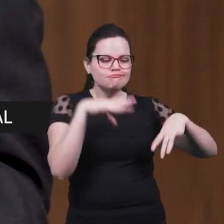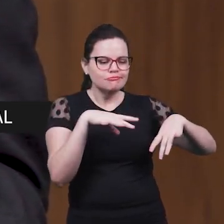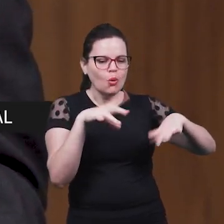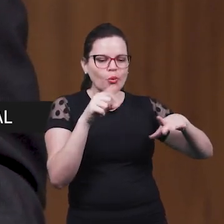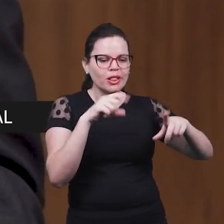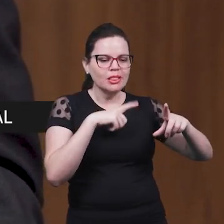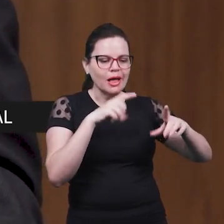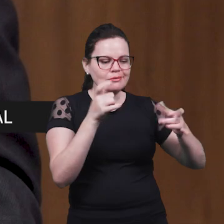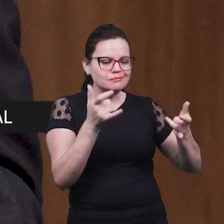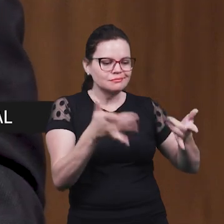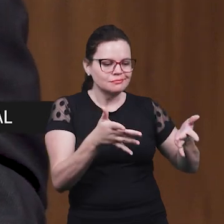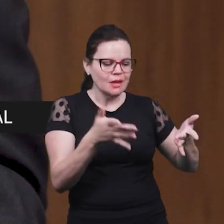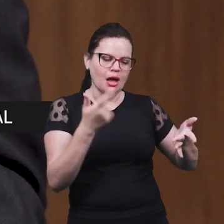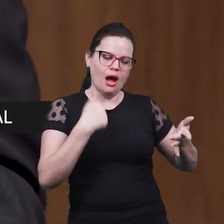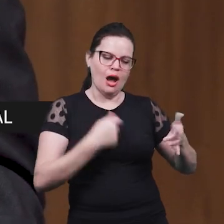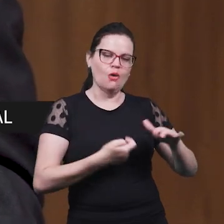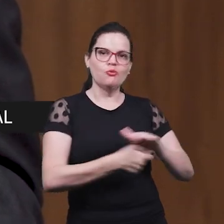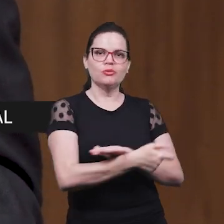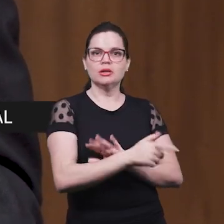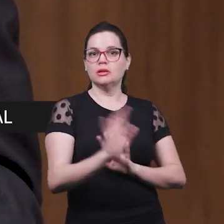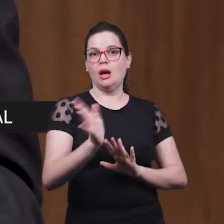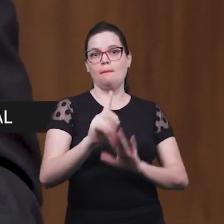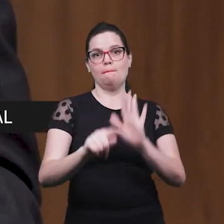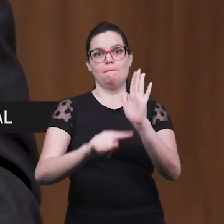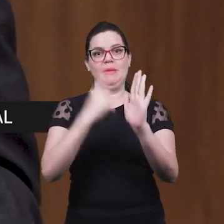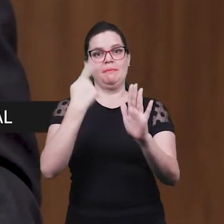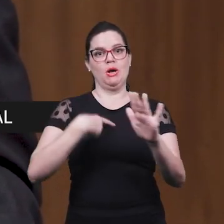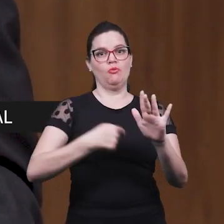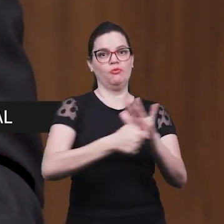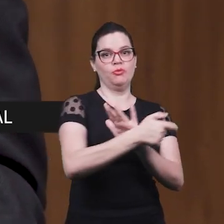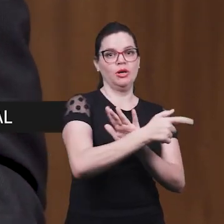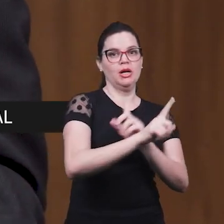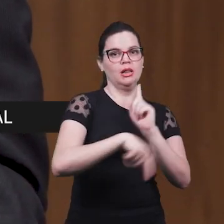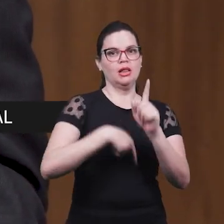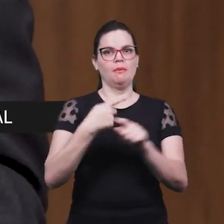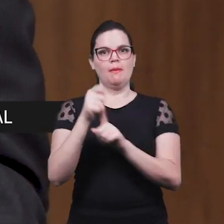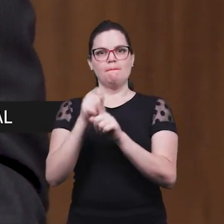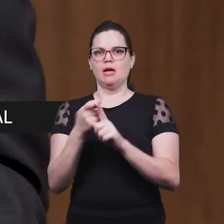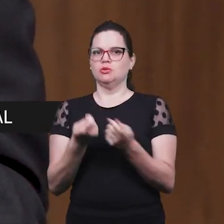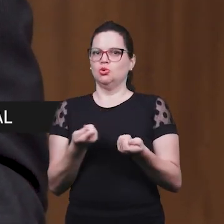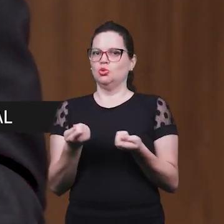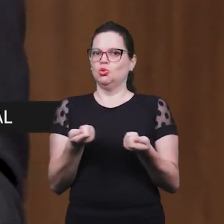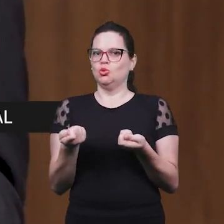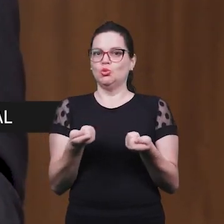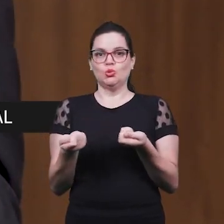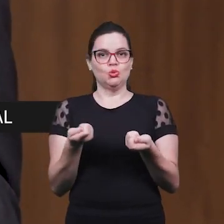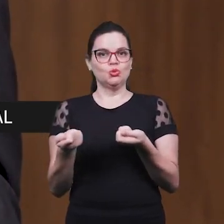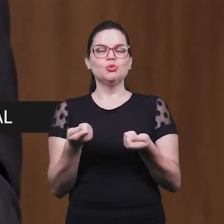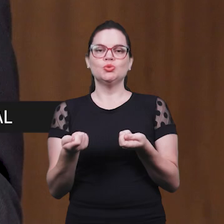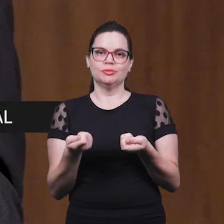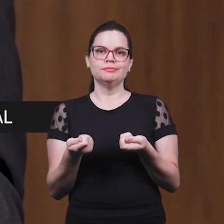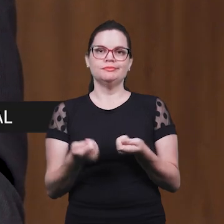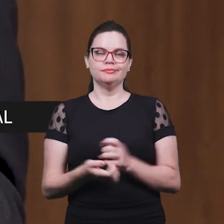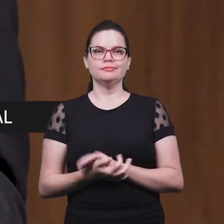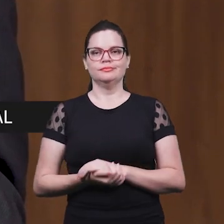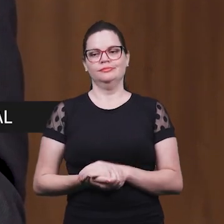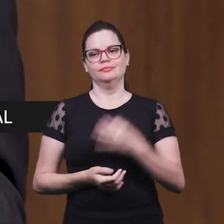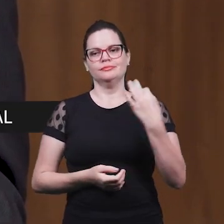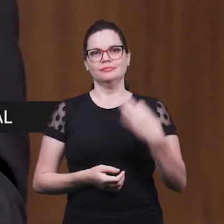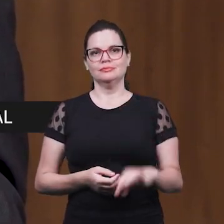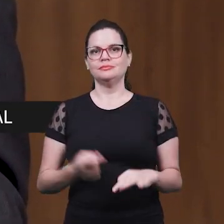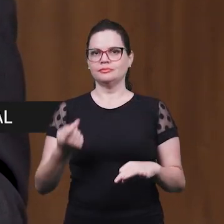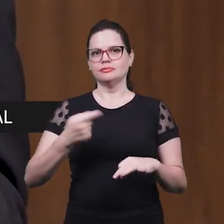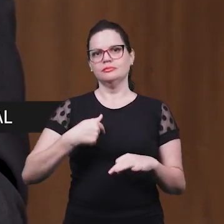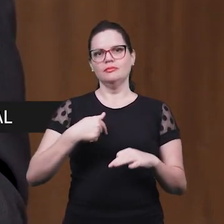depois eu vou passar o mês com o que eu tenho eu vou dosar os meus gastos com o que eu tenho, né? Exato. Então esse é um